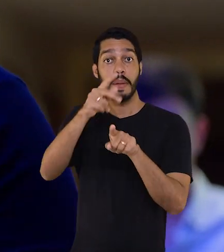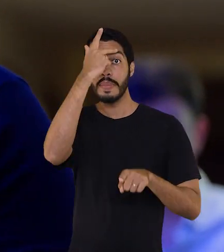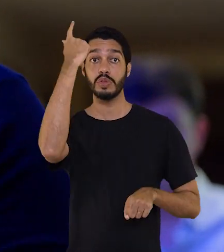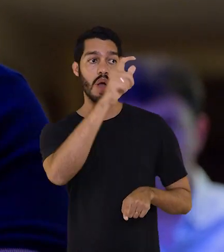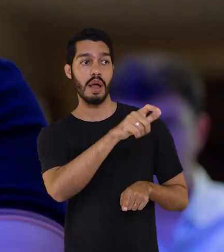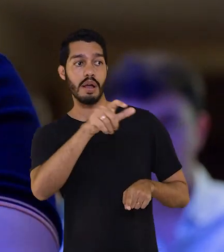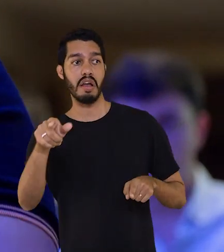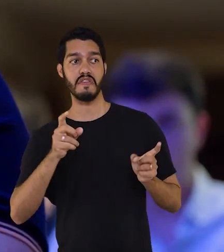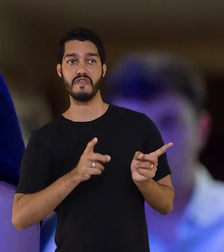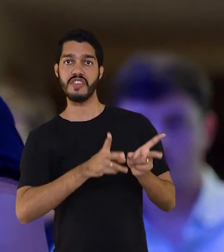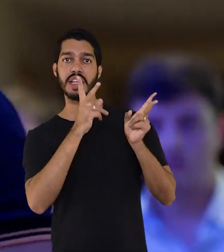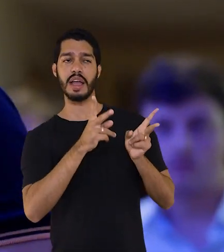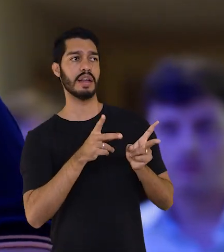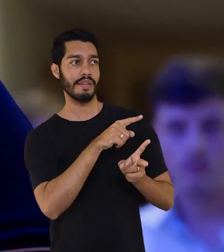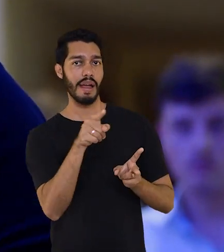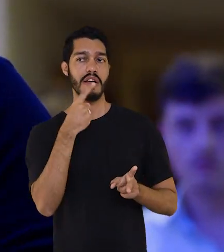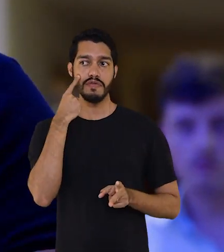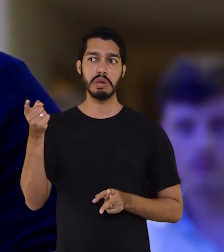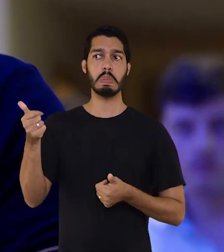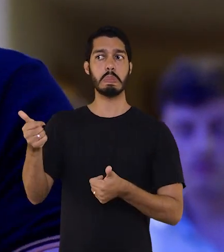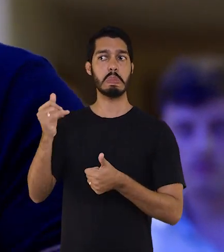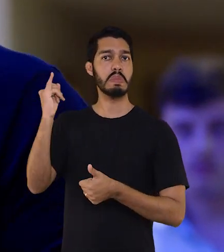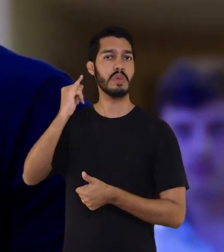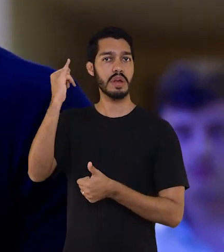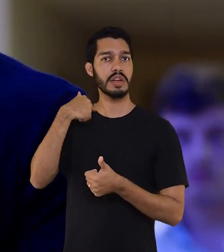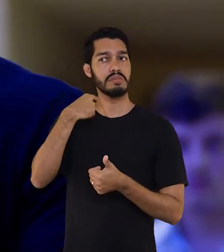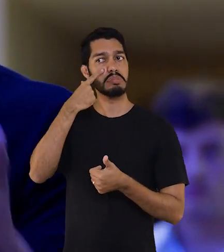para as pessoas e elas identificarem a importância desses agentes, para eu ter